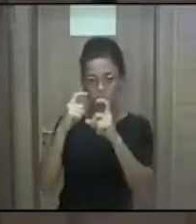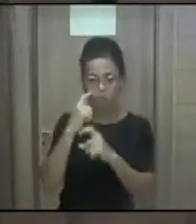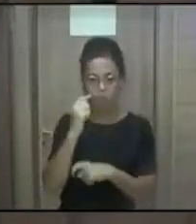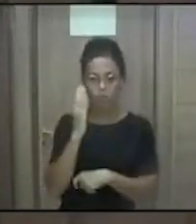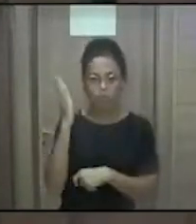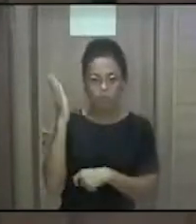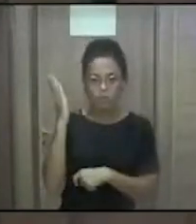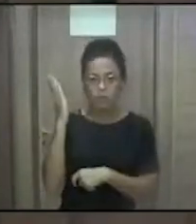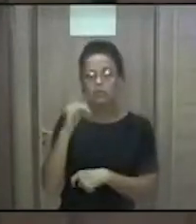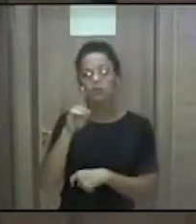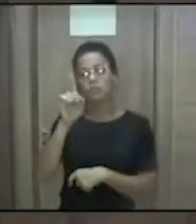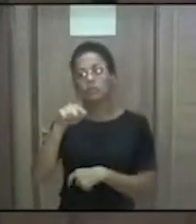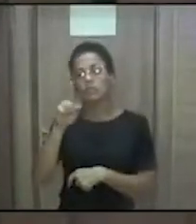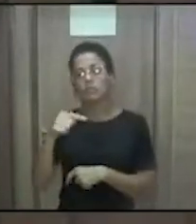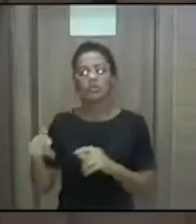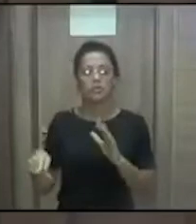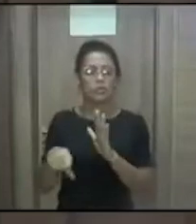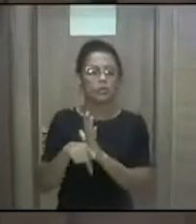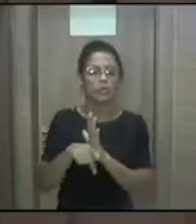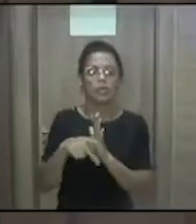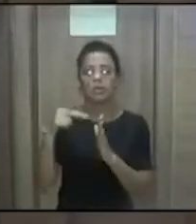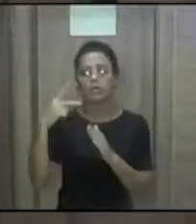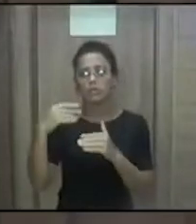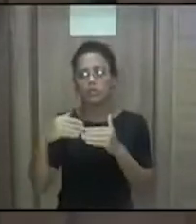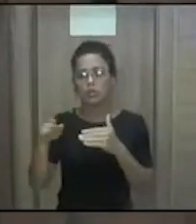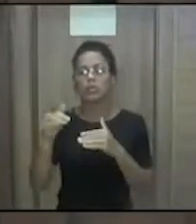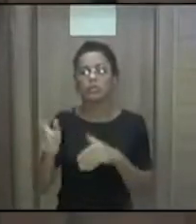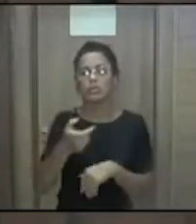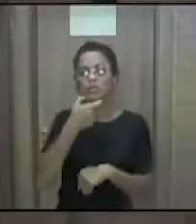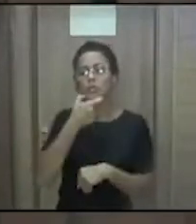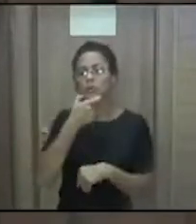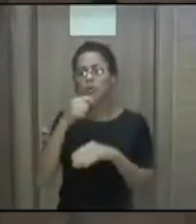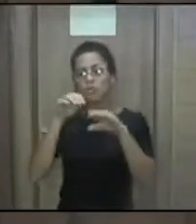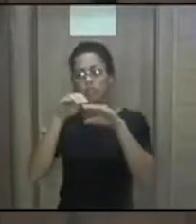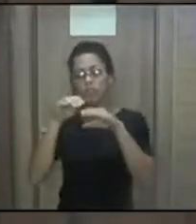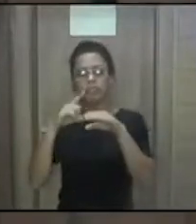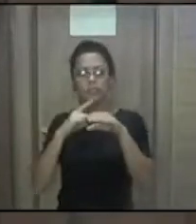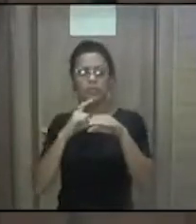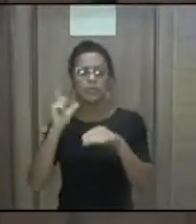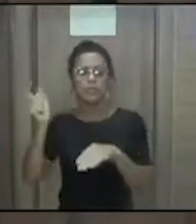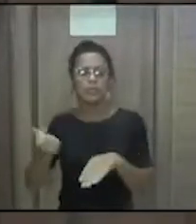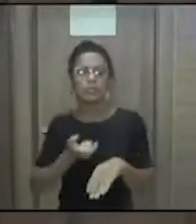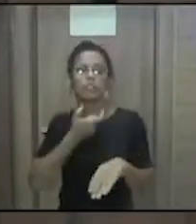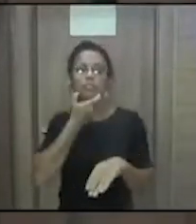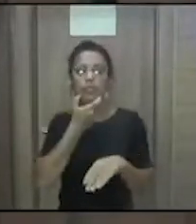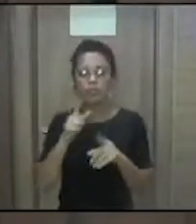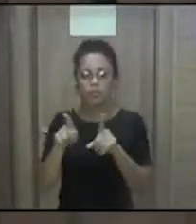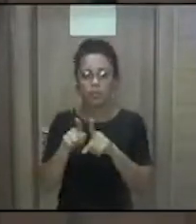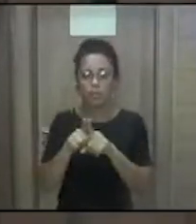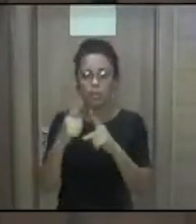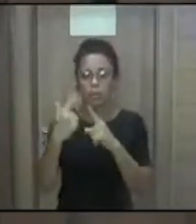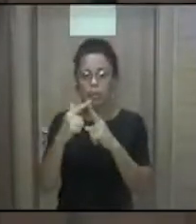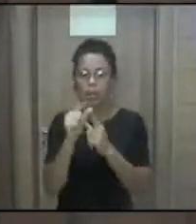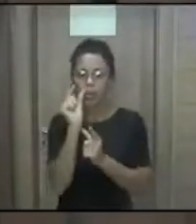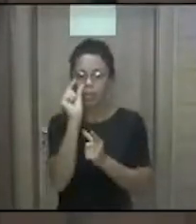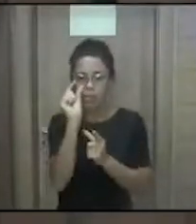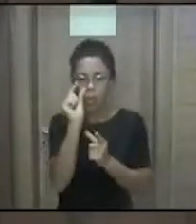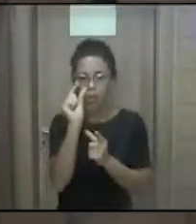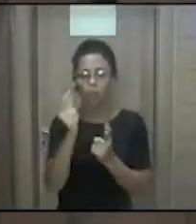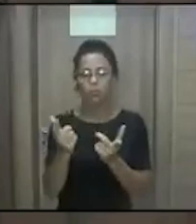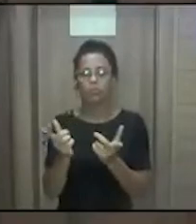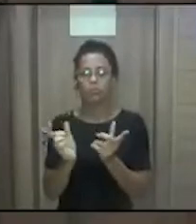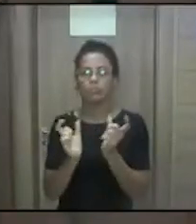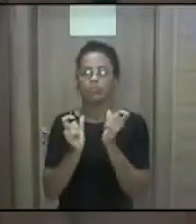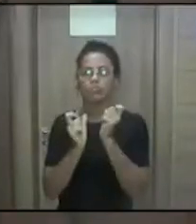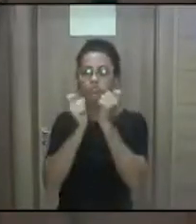que é, mesmo no caso das próteses inferiores, que tem maior dificuldade de adaptação, né, porque ela tem pouco rebordo, então a possibilidade